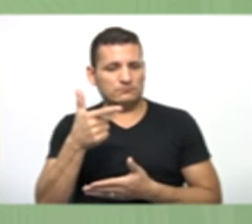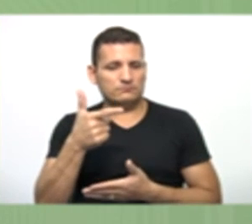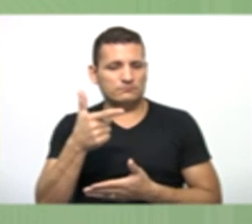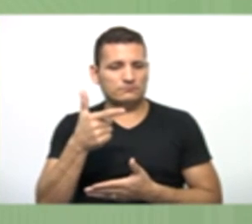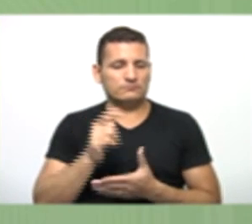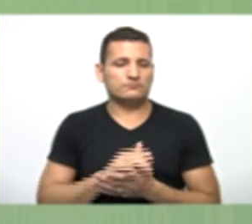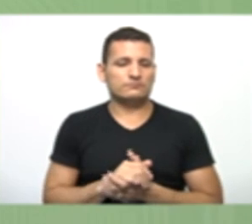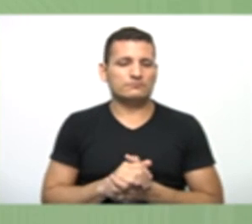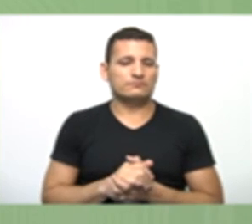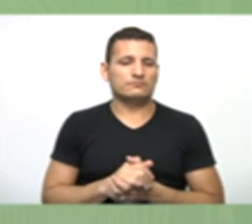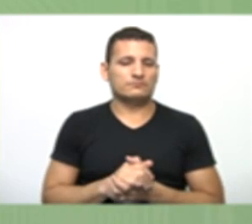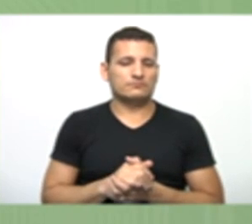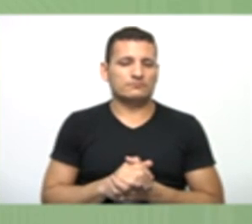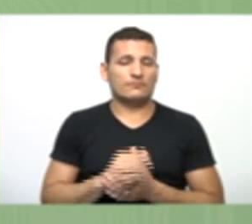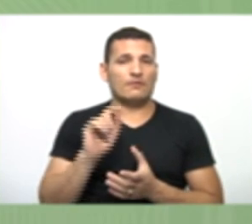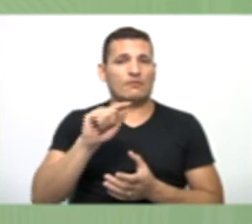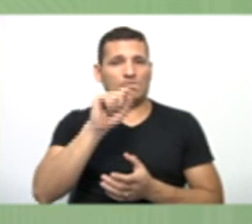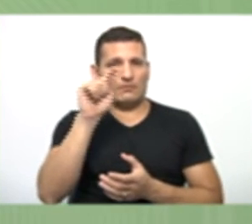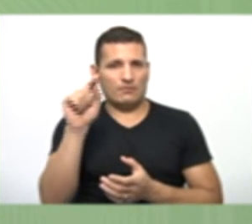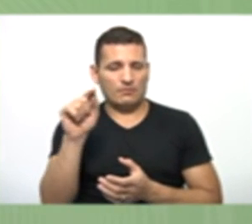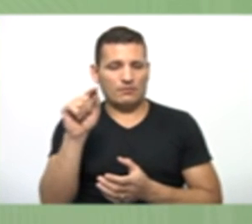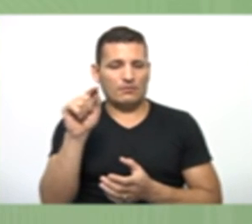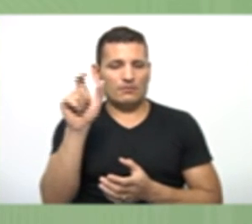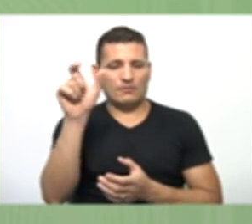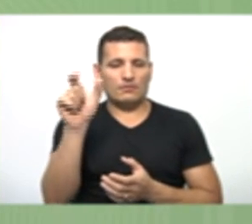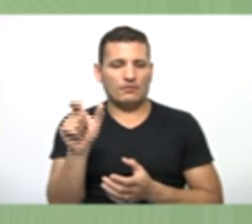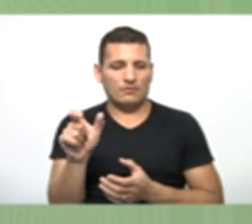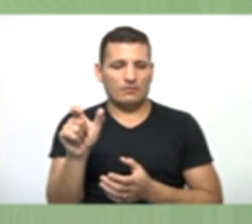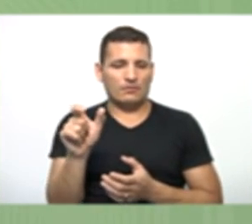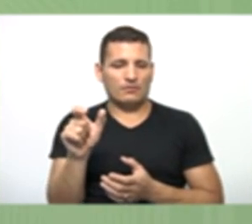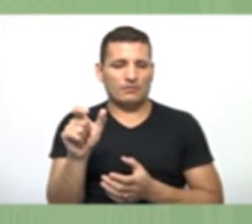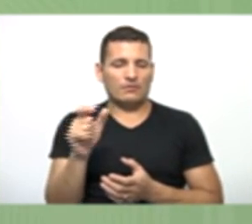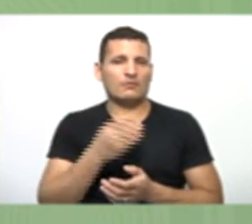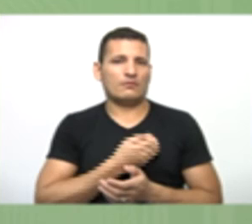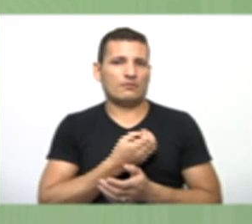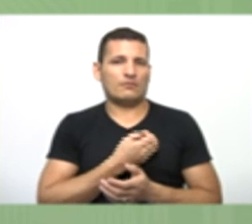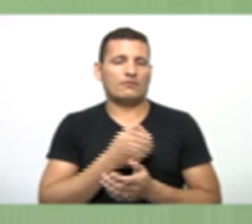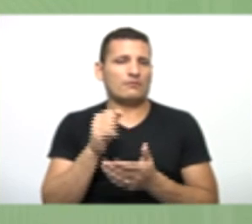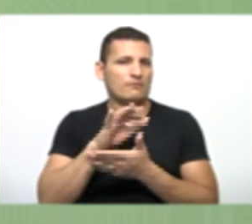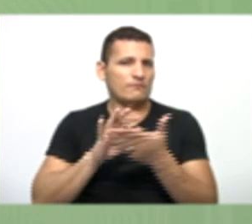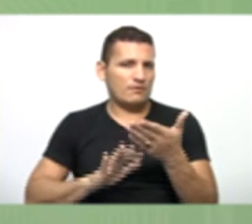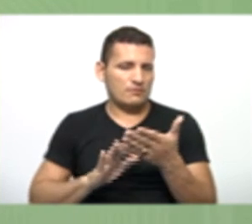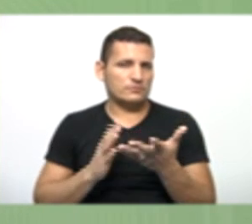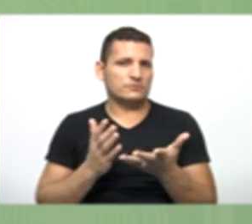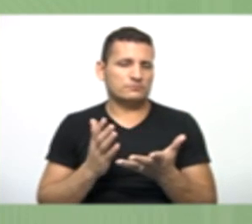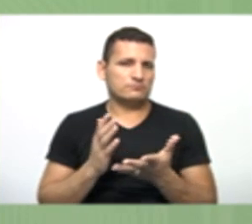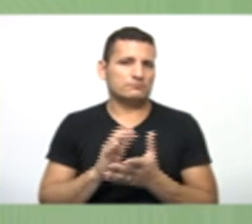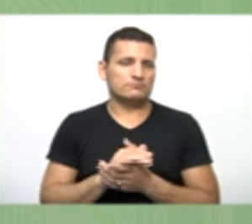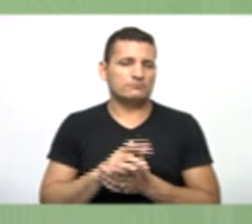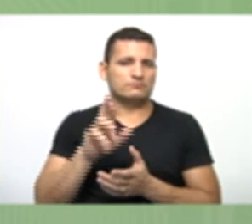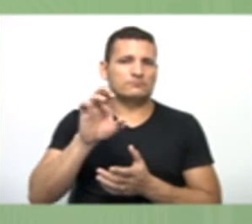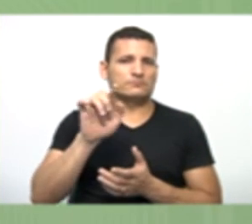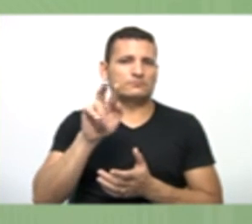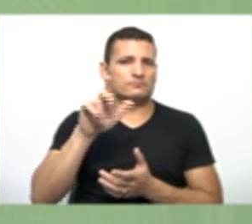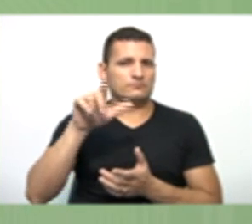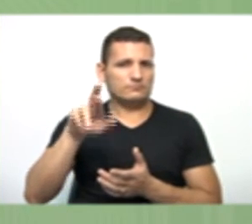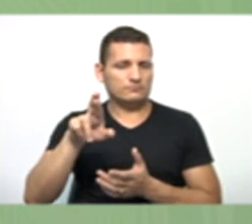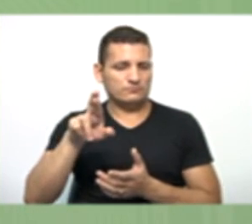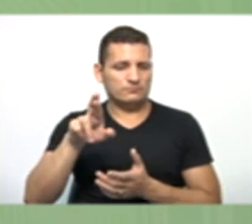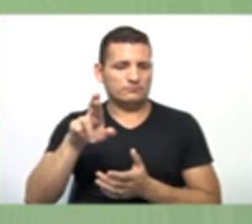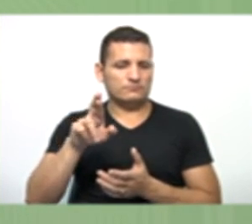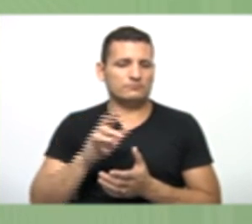E aqui, ele vai inserir a nota da atividade regular, ou de segunda chamada,